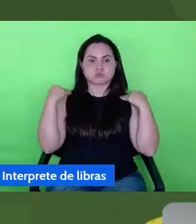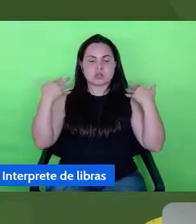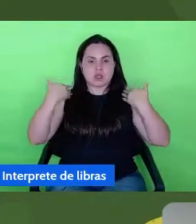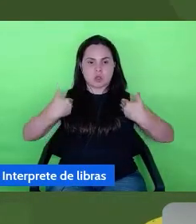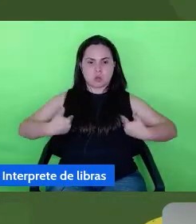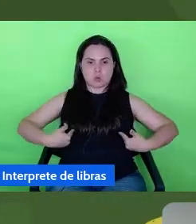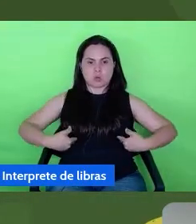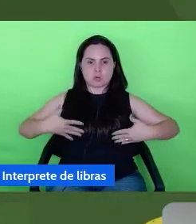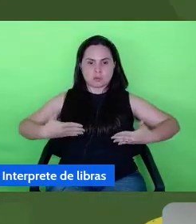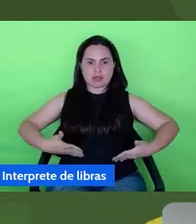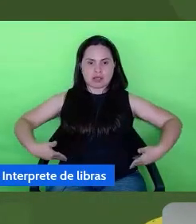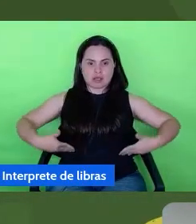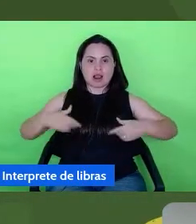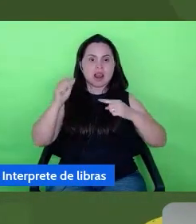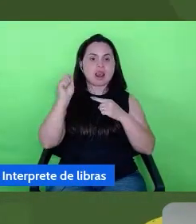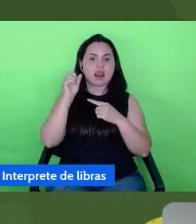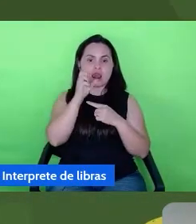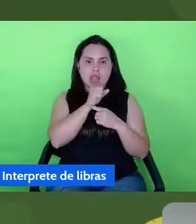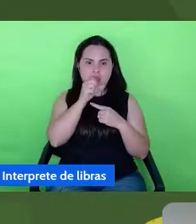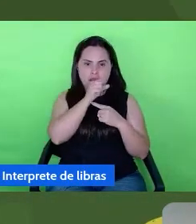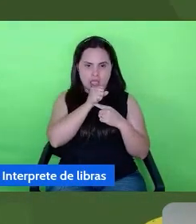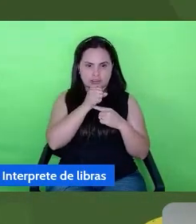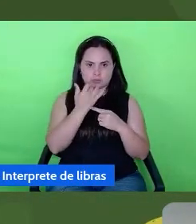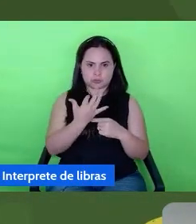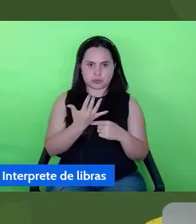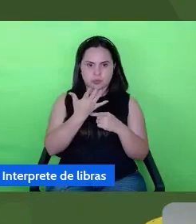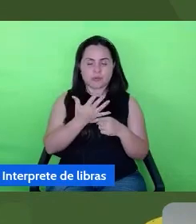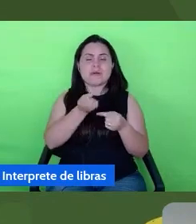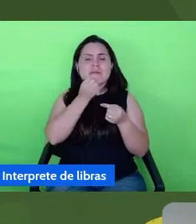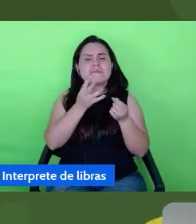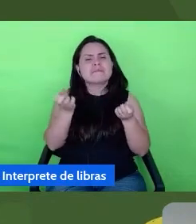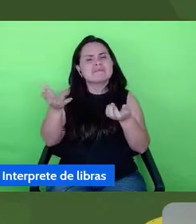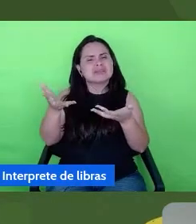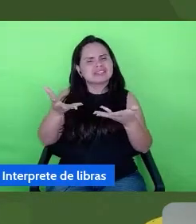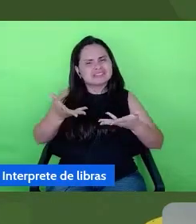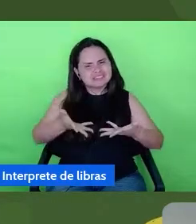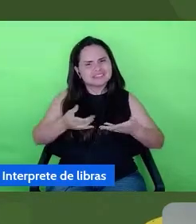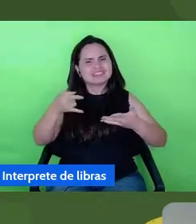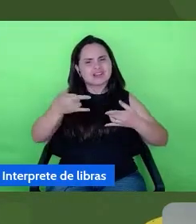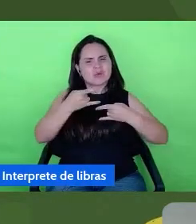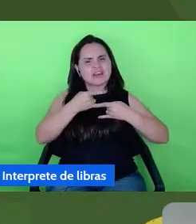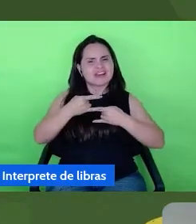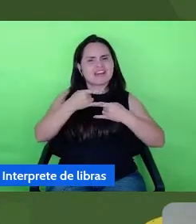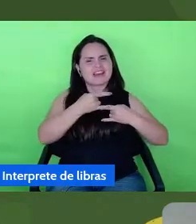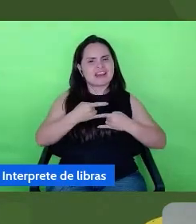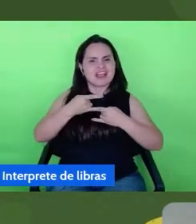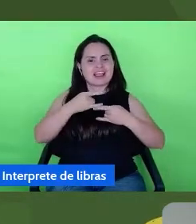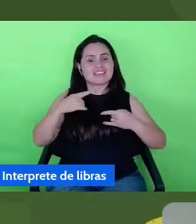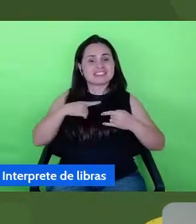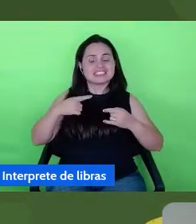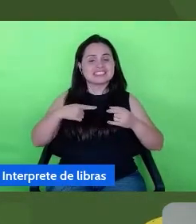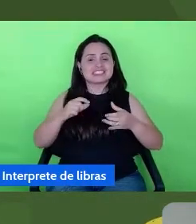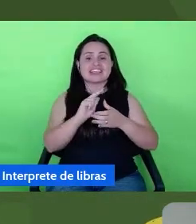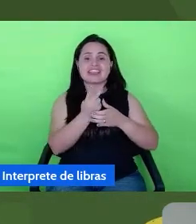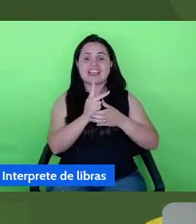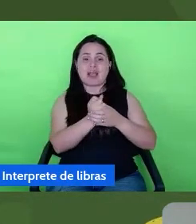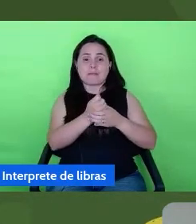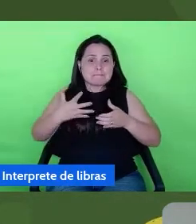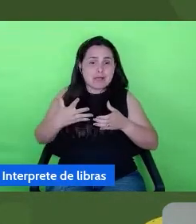uma camisa laranja. Sejam bem-vindos à live de lançamento do Hackathon PUC